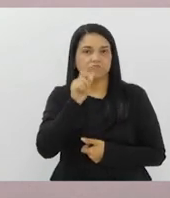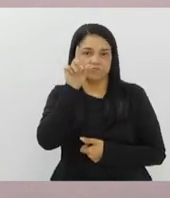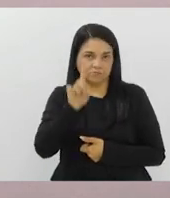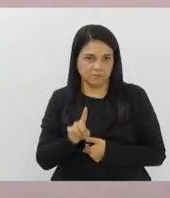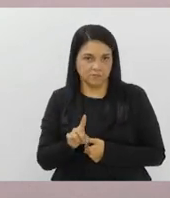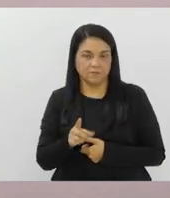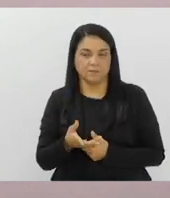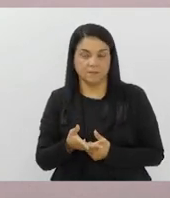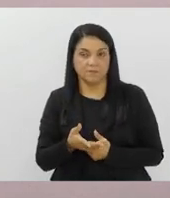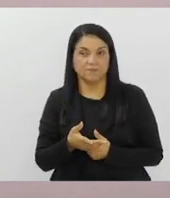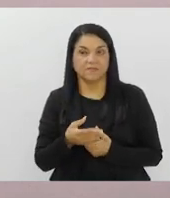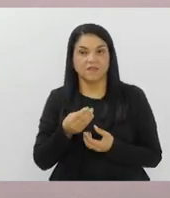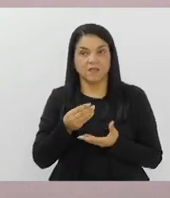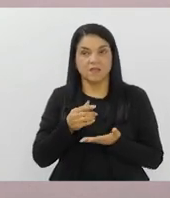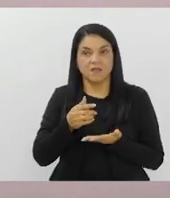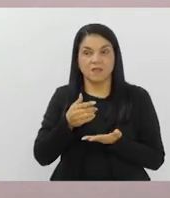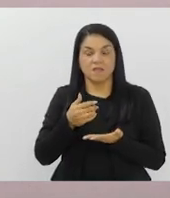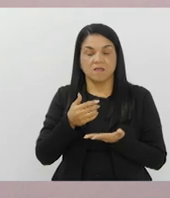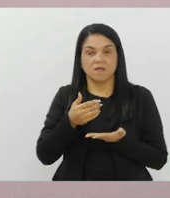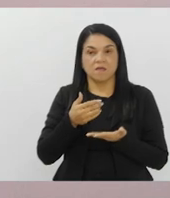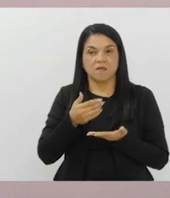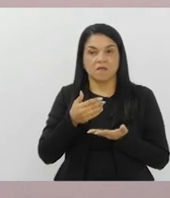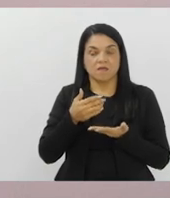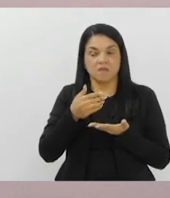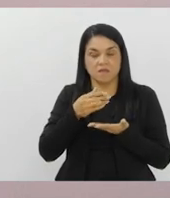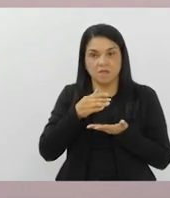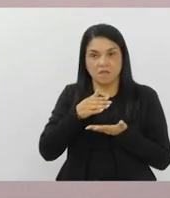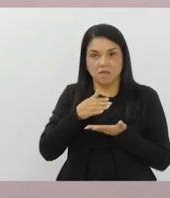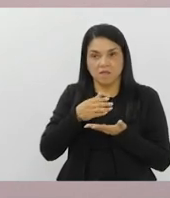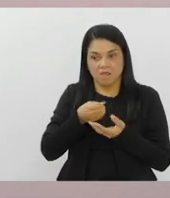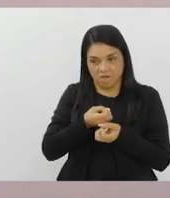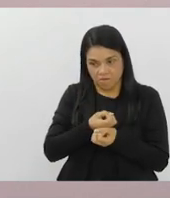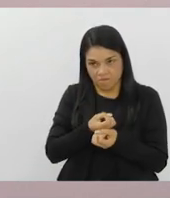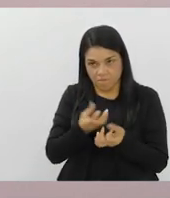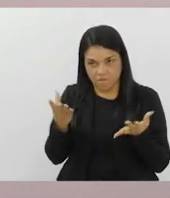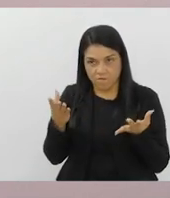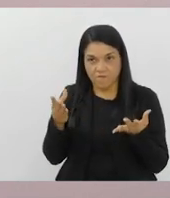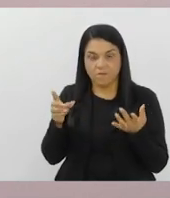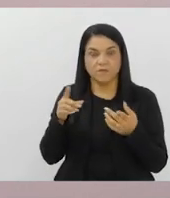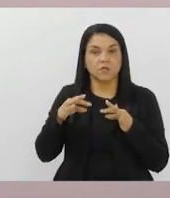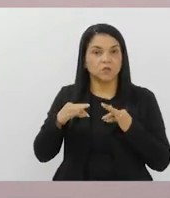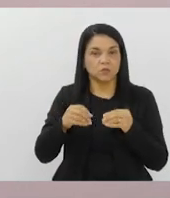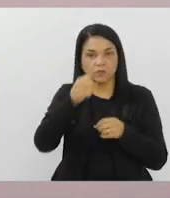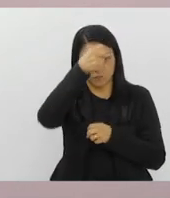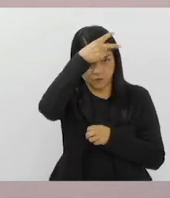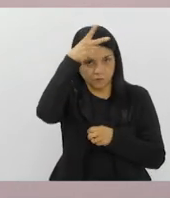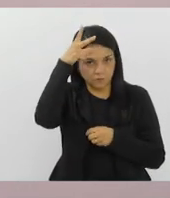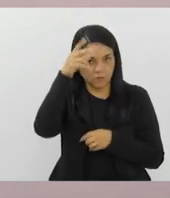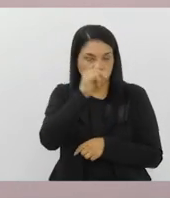Inclusive, enviamos a todas as prefeituras do Estado do Rio de Janeiro